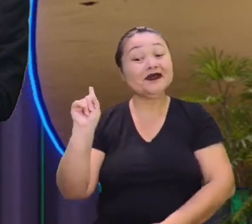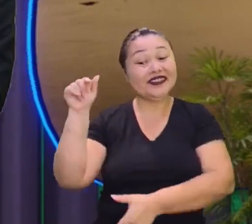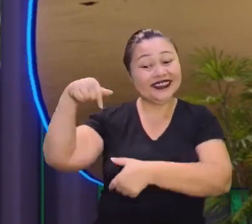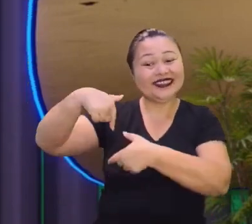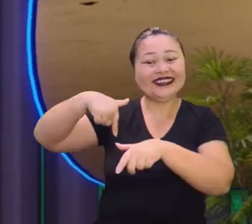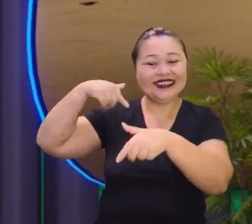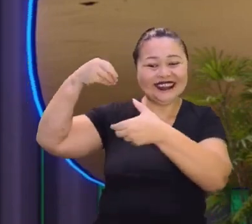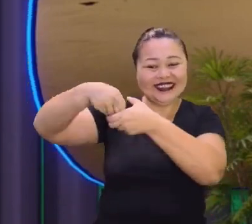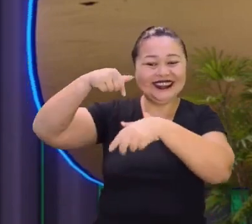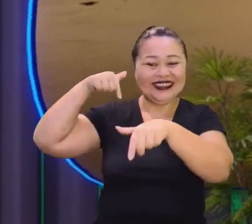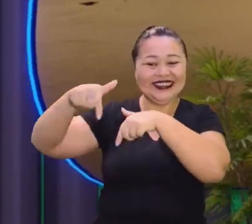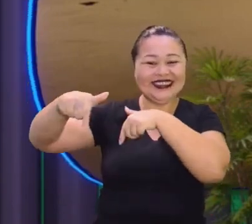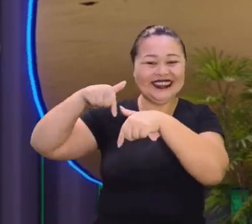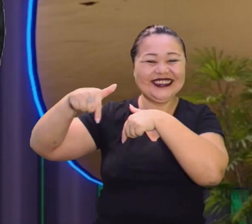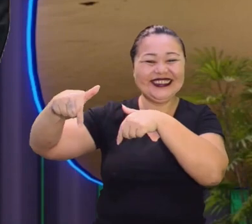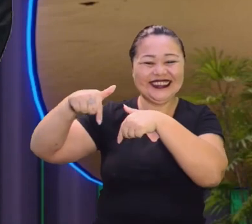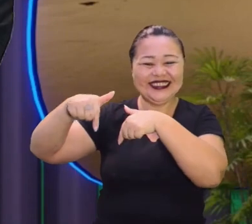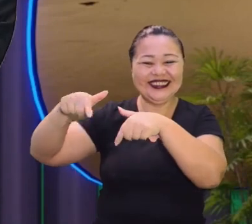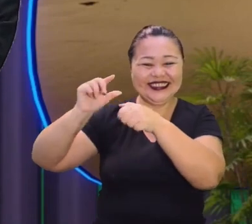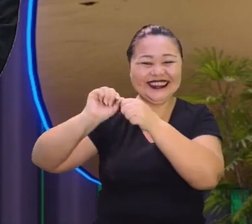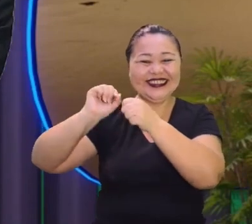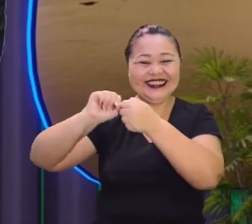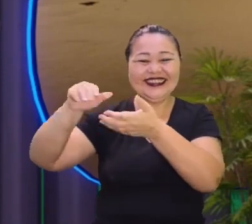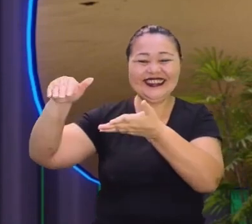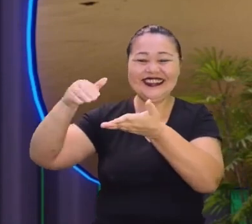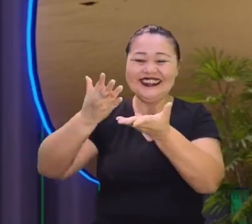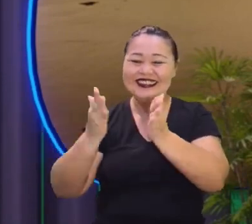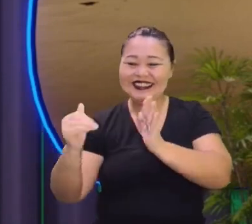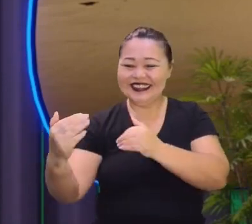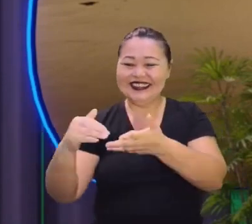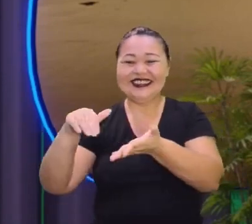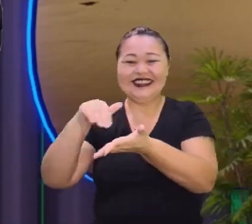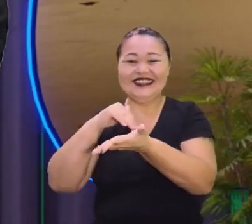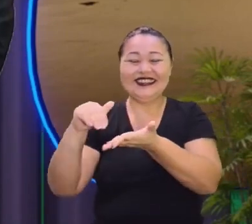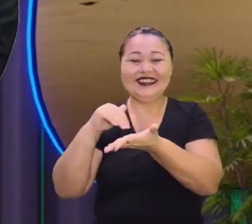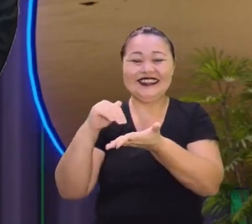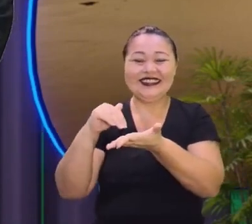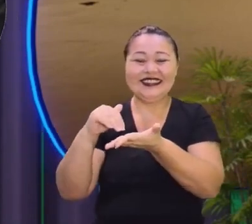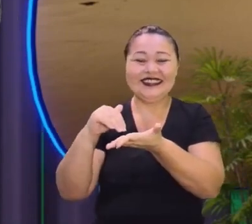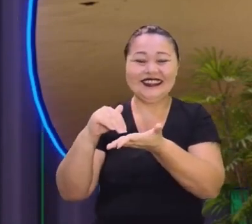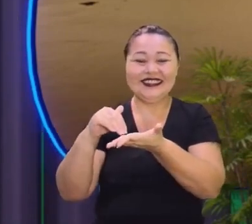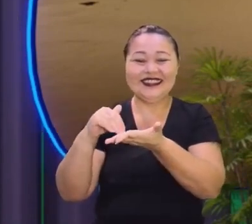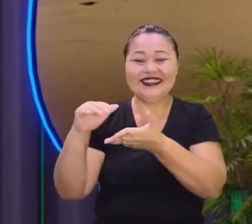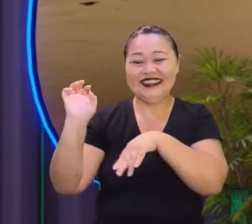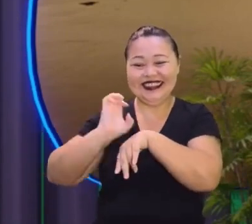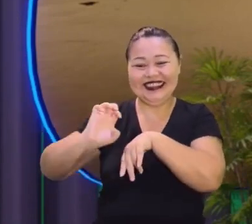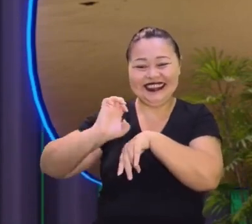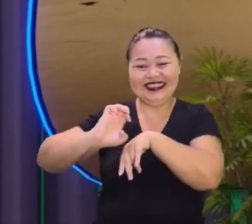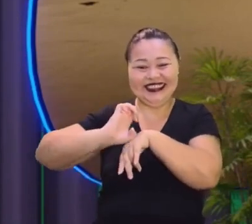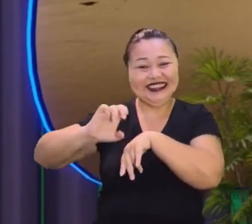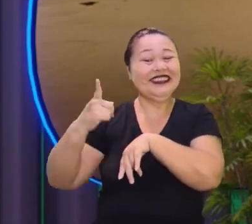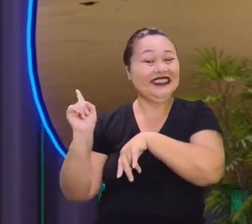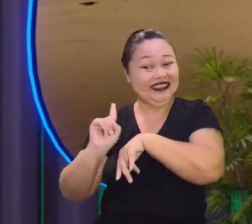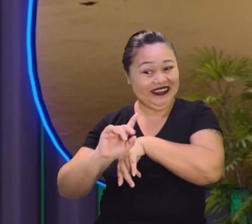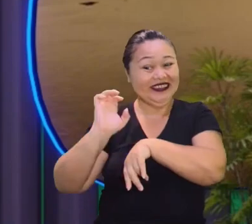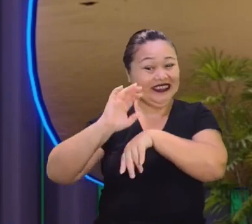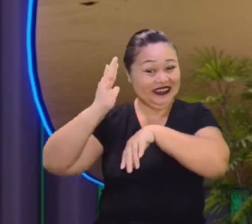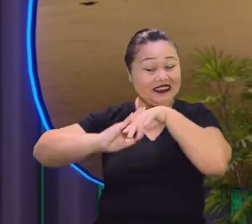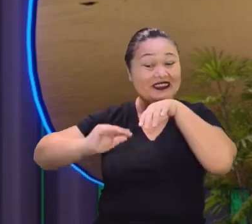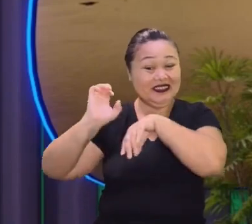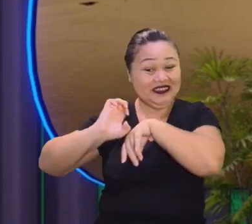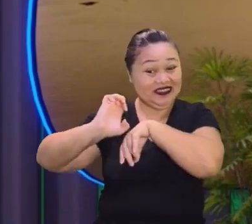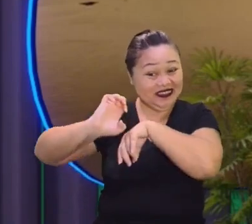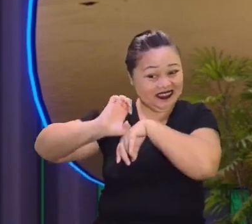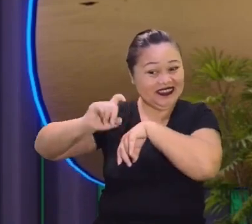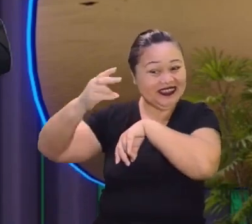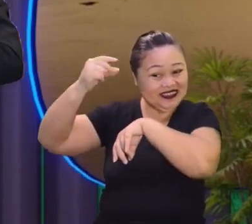lá, cara. Tu acredita? Sério, senhor? No tempo que era a esplanada Eu era estagiário na época. Eita, tá vendo? Há